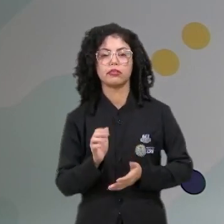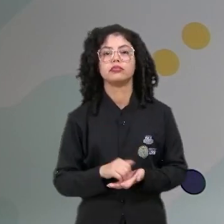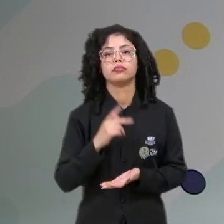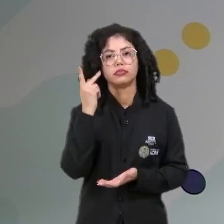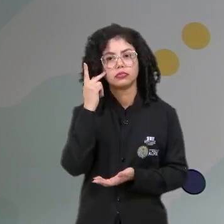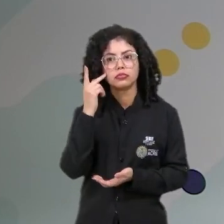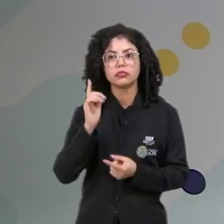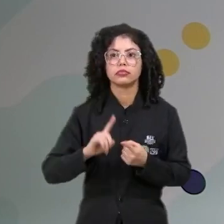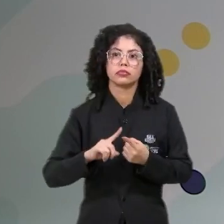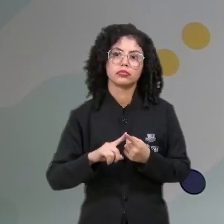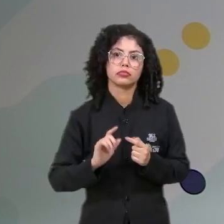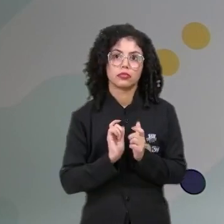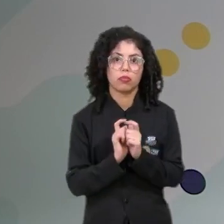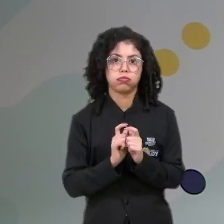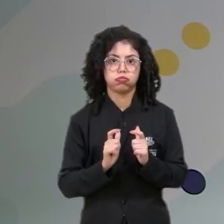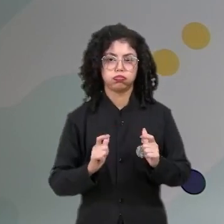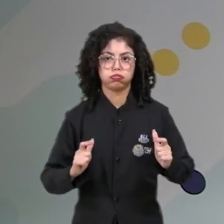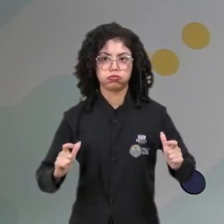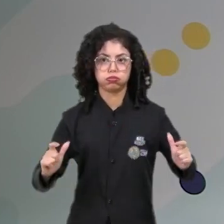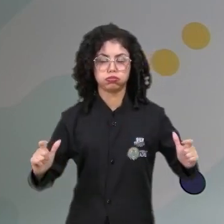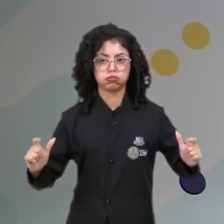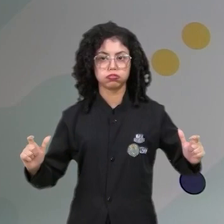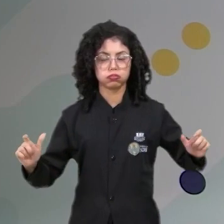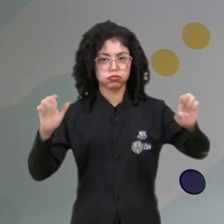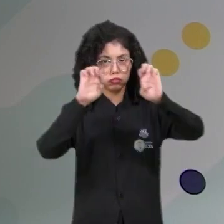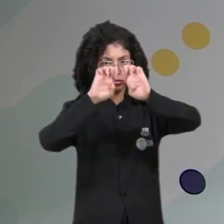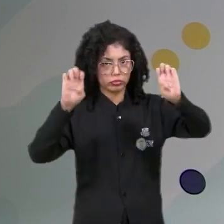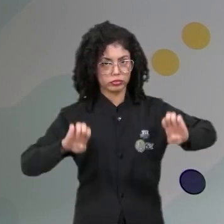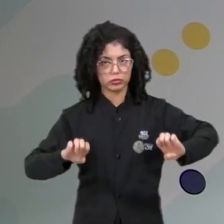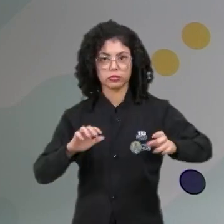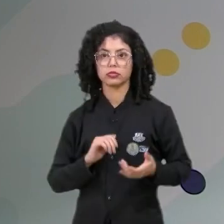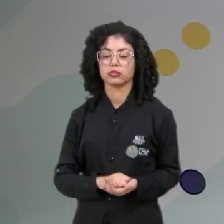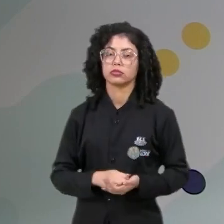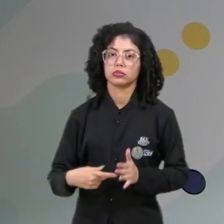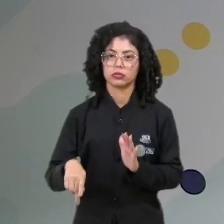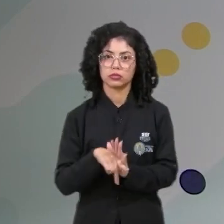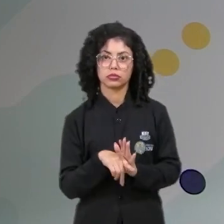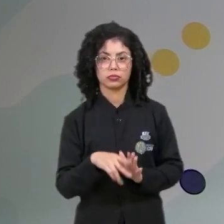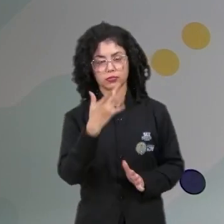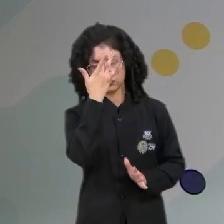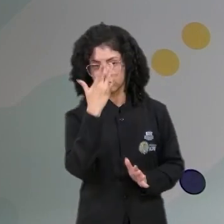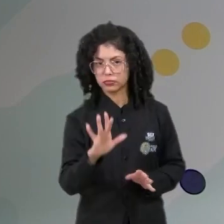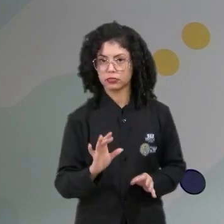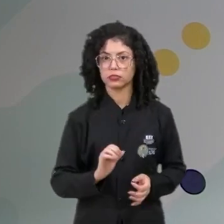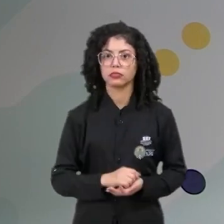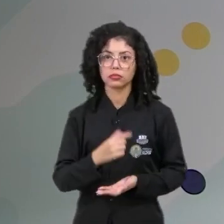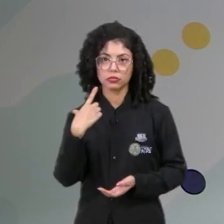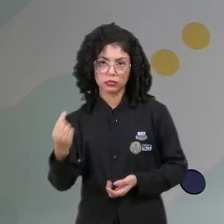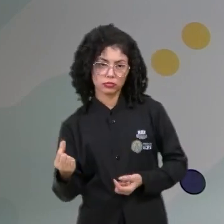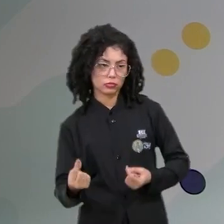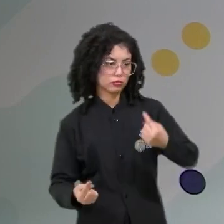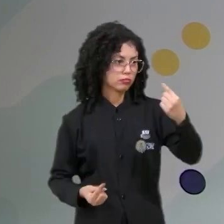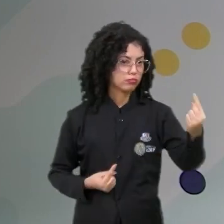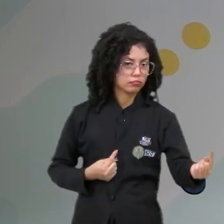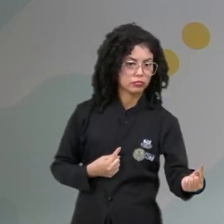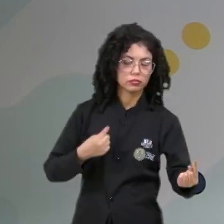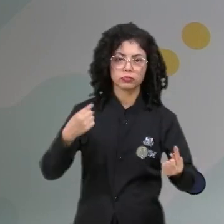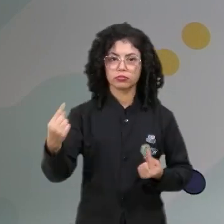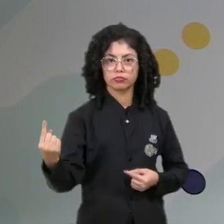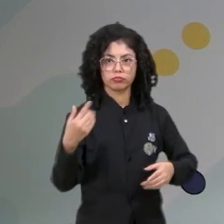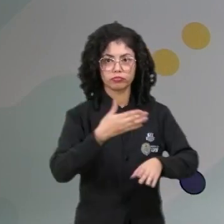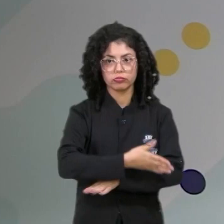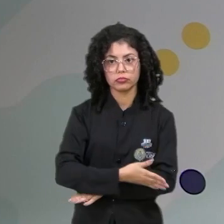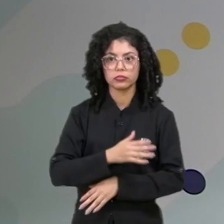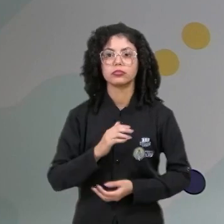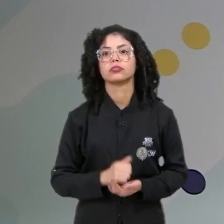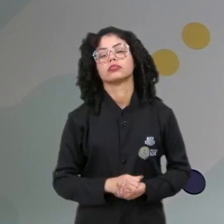Paulo, porque já cresceu tanto na sua estrutura física que não consegue distinguir se eu estou saindo de uma cidade e entrando em